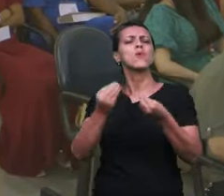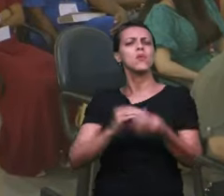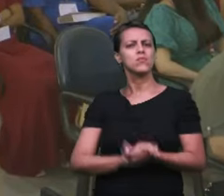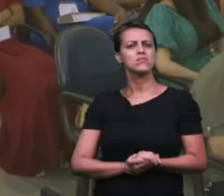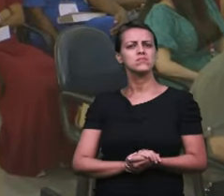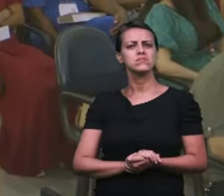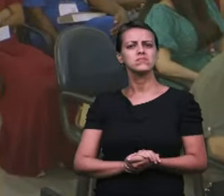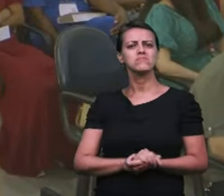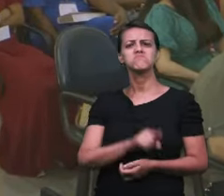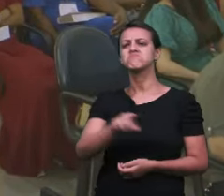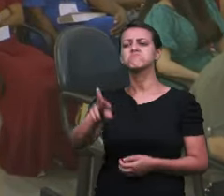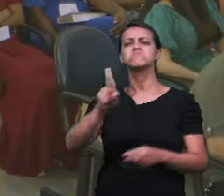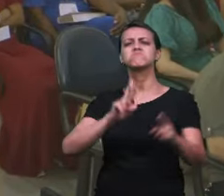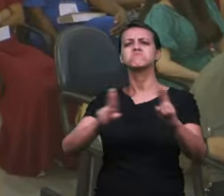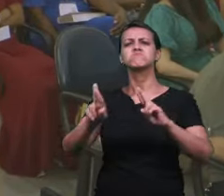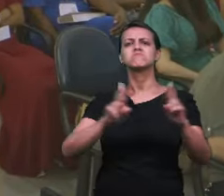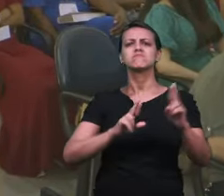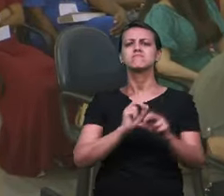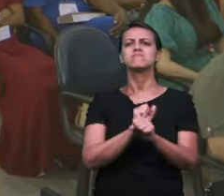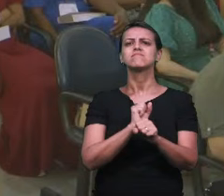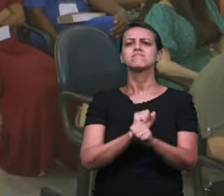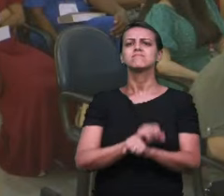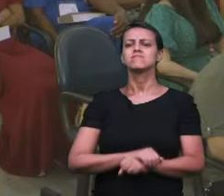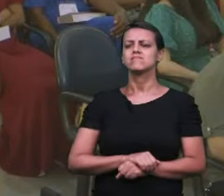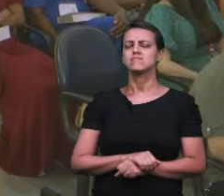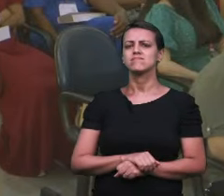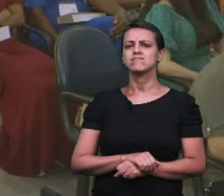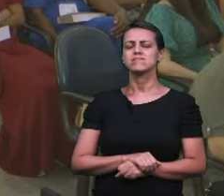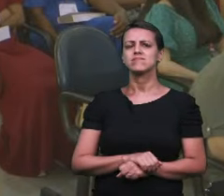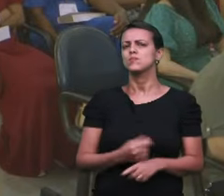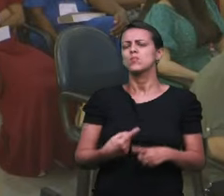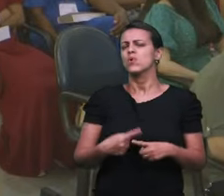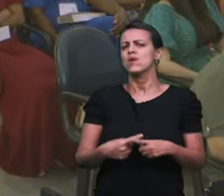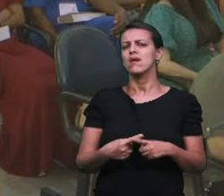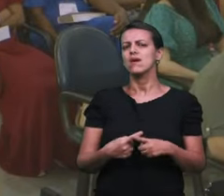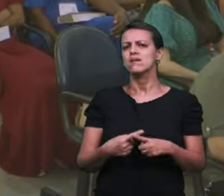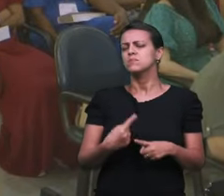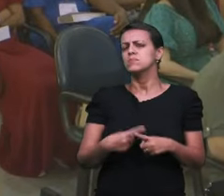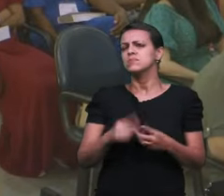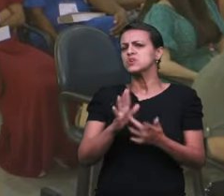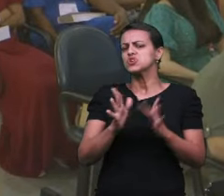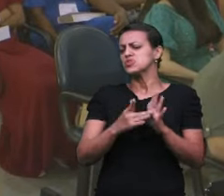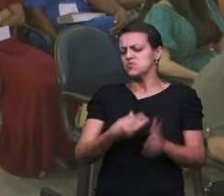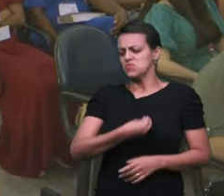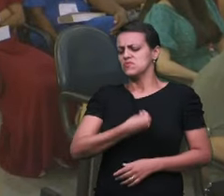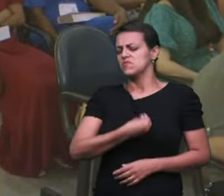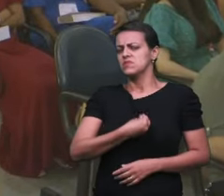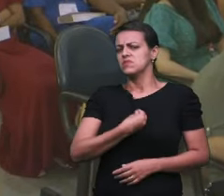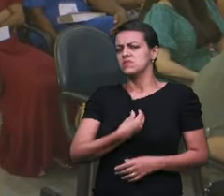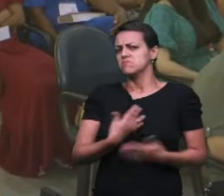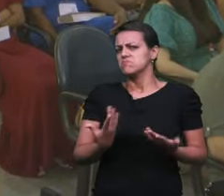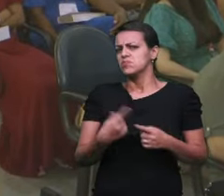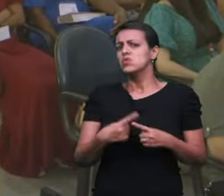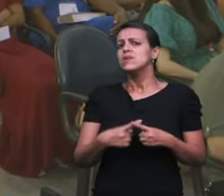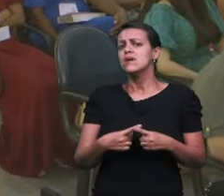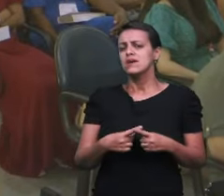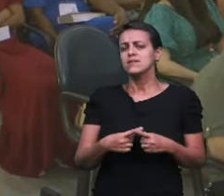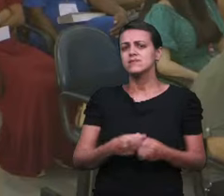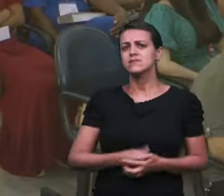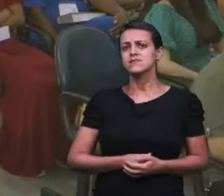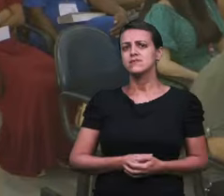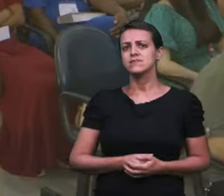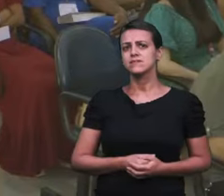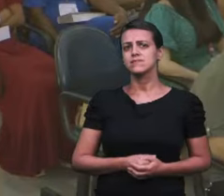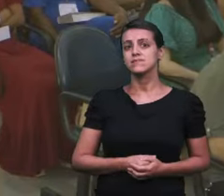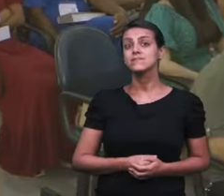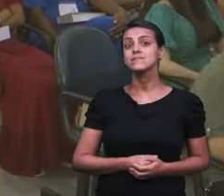depressa, não dá tempo para esperar. Por que que o Cordeiro está vivo? Por quê? Né? Aí. Mude